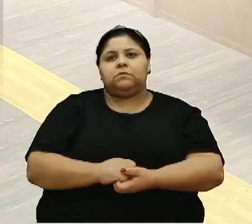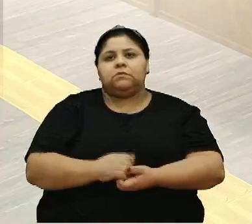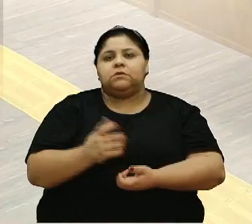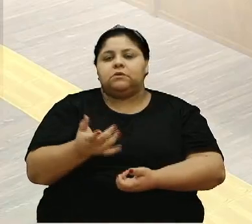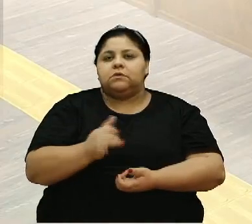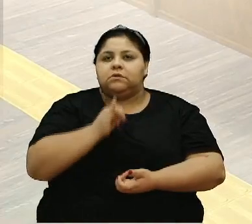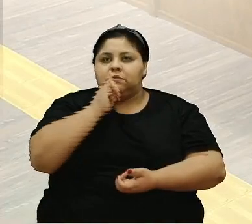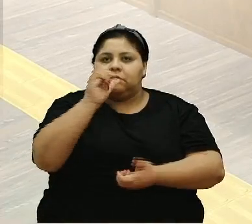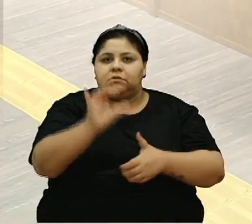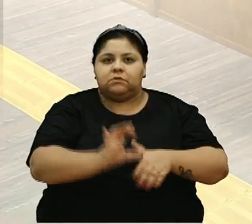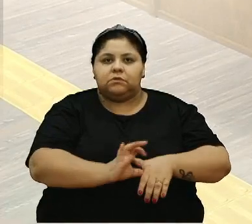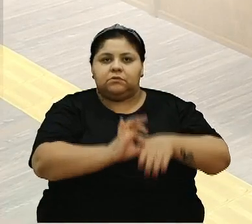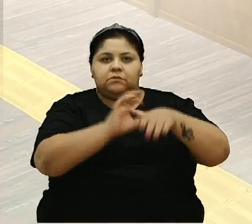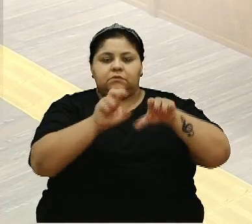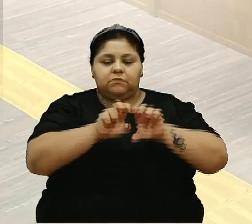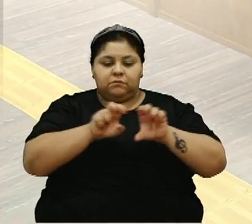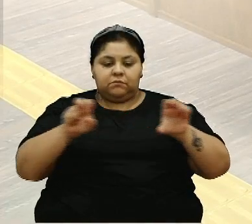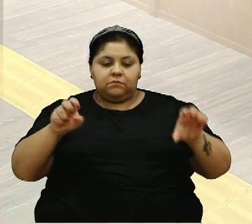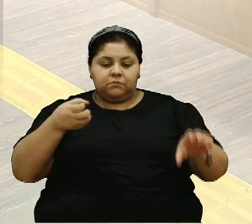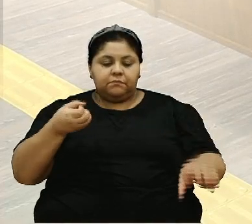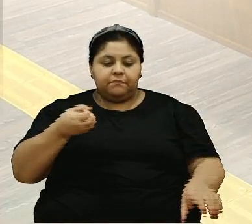Declaração de líder bancada do Novo.